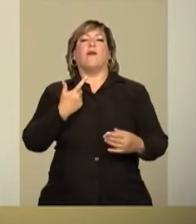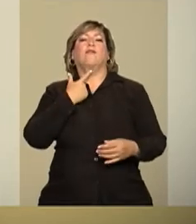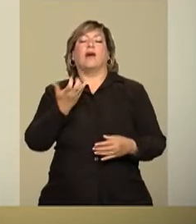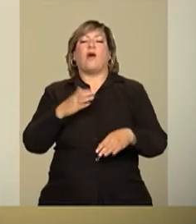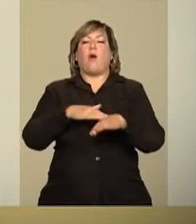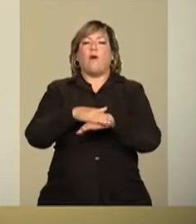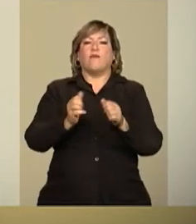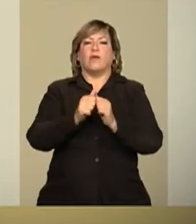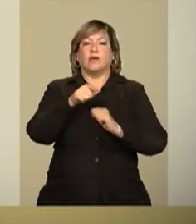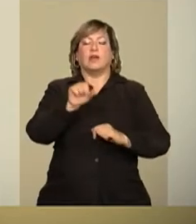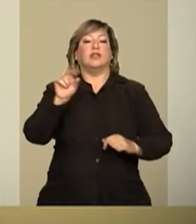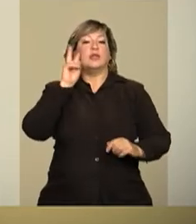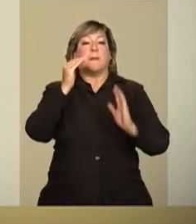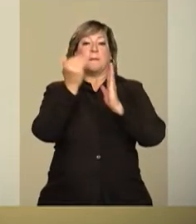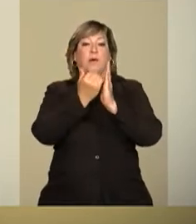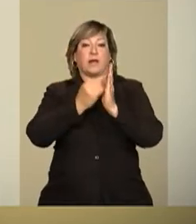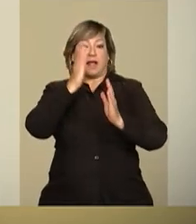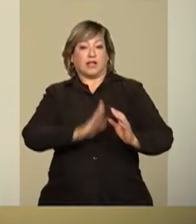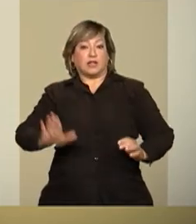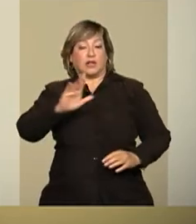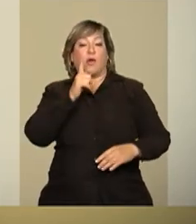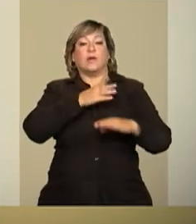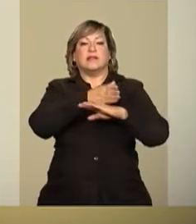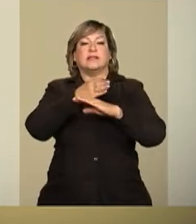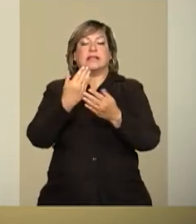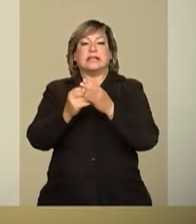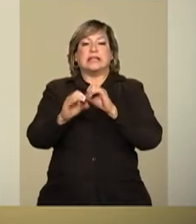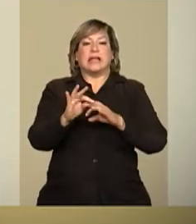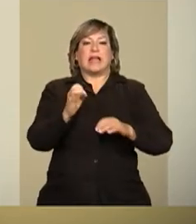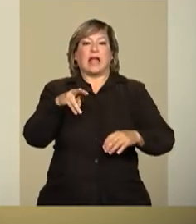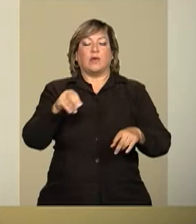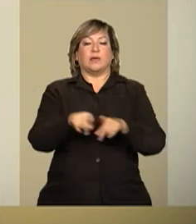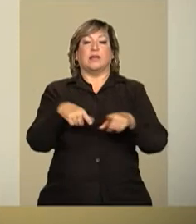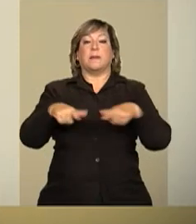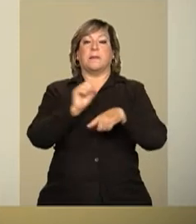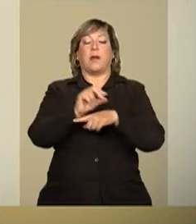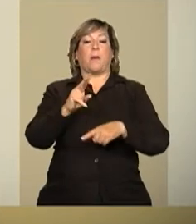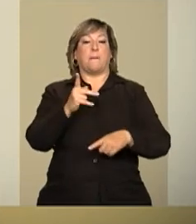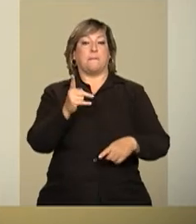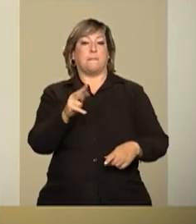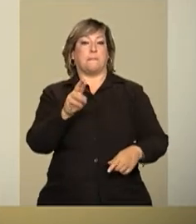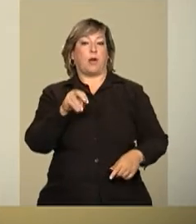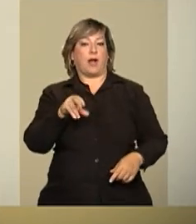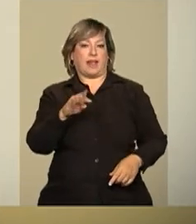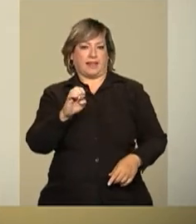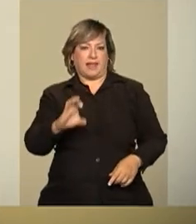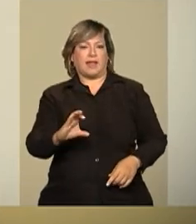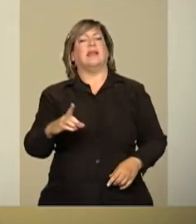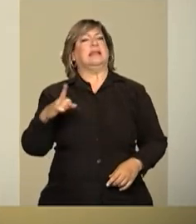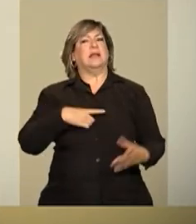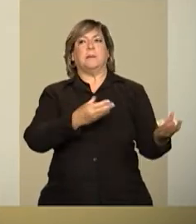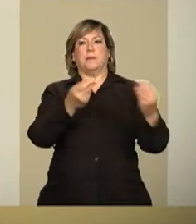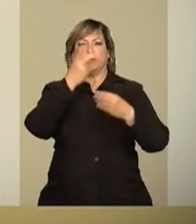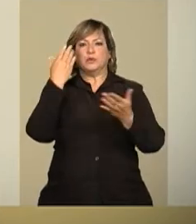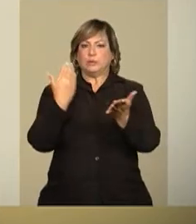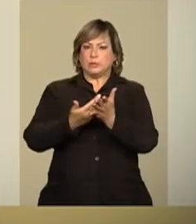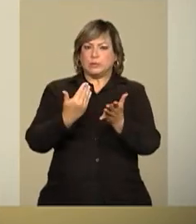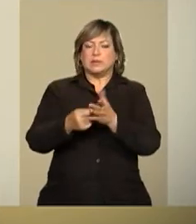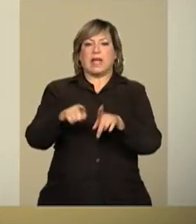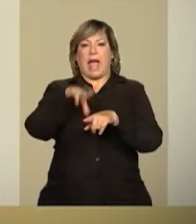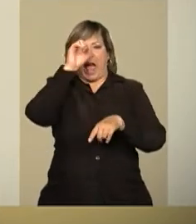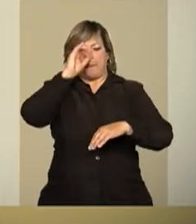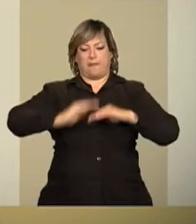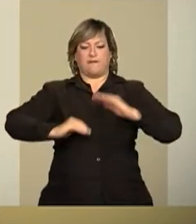conversar com a senhora sobre o programa nacional de acesso ao ensino técnico e ao emprego o Pronatec já tem muita gente estudando e aprendendo